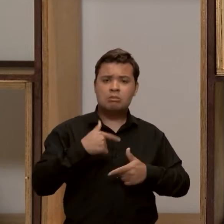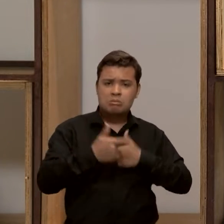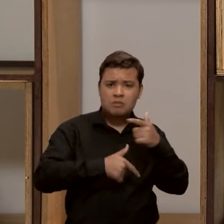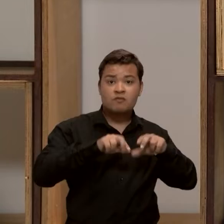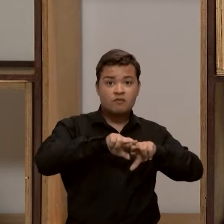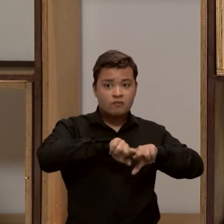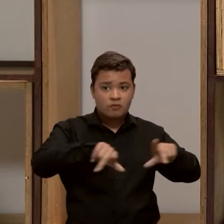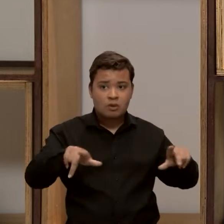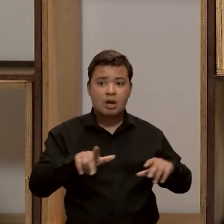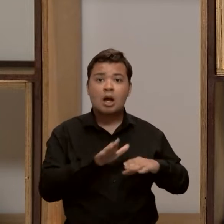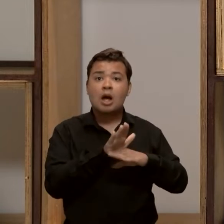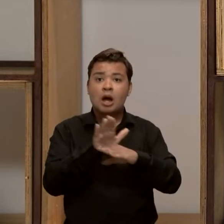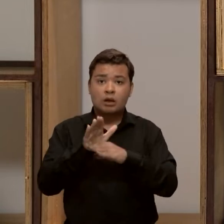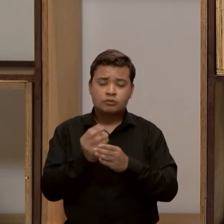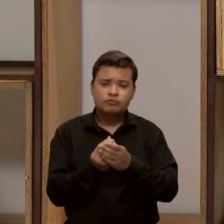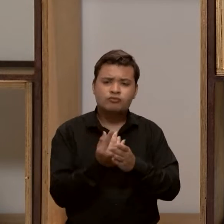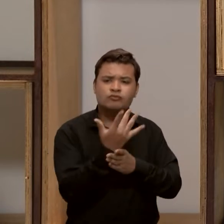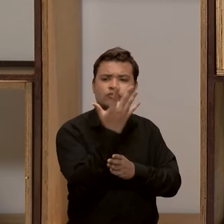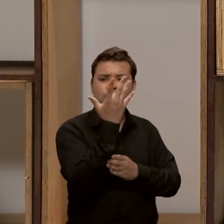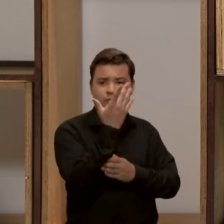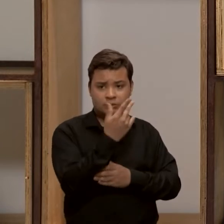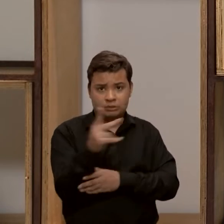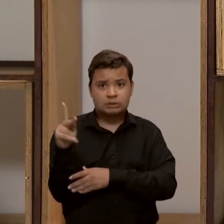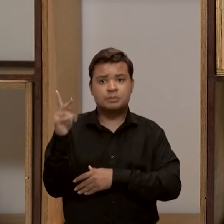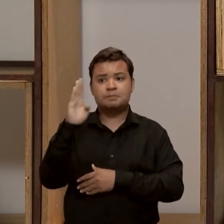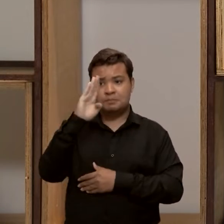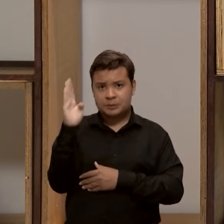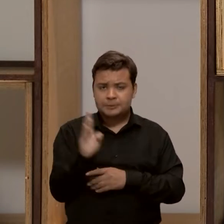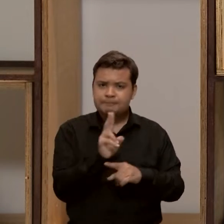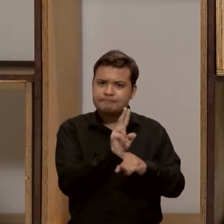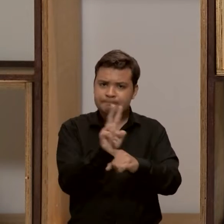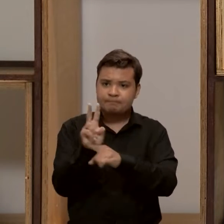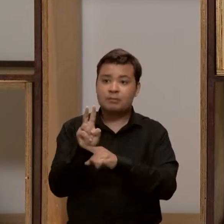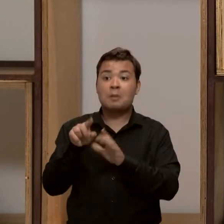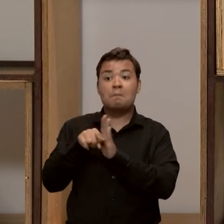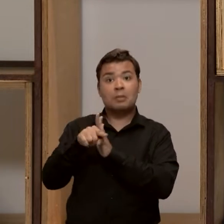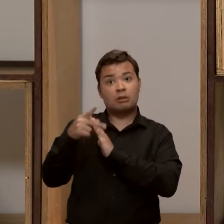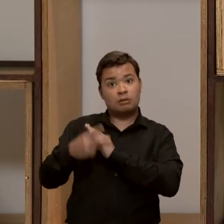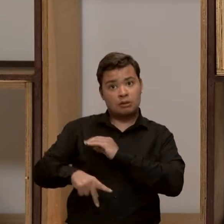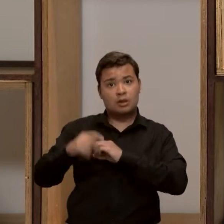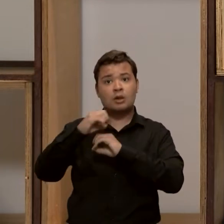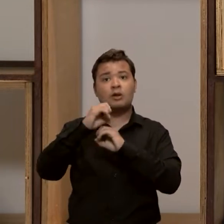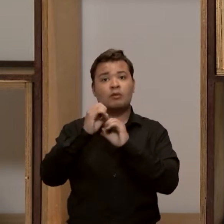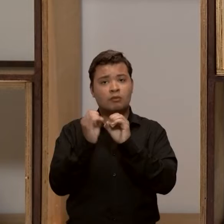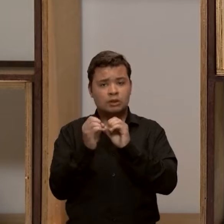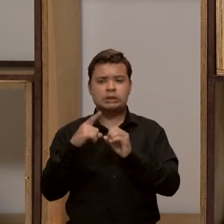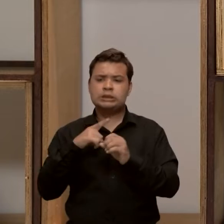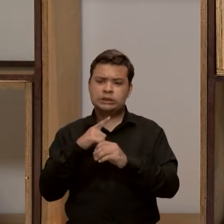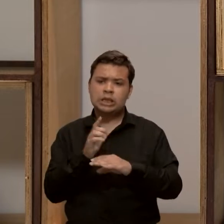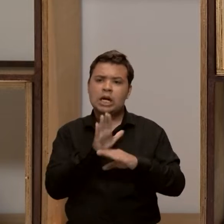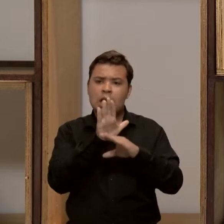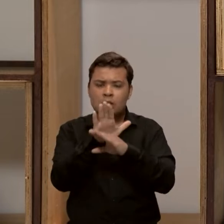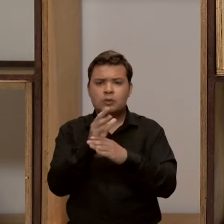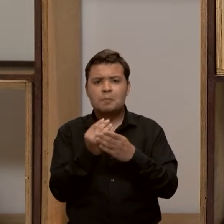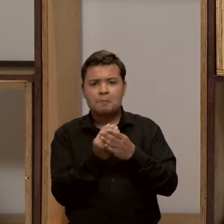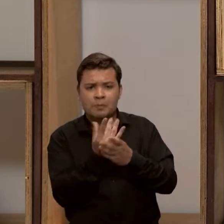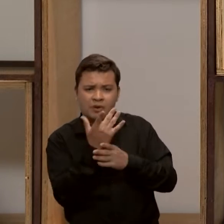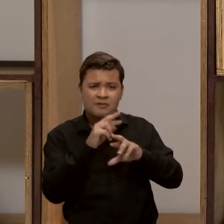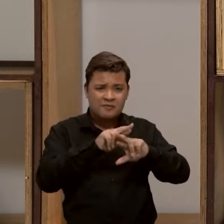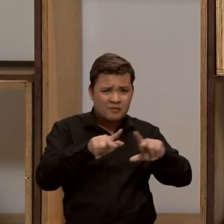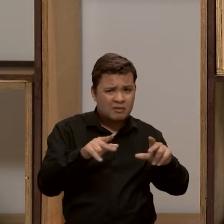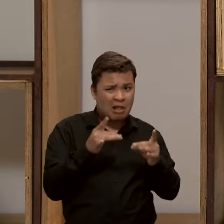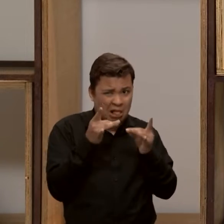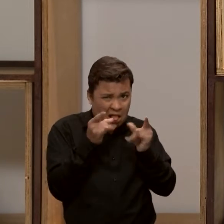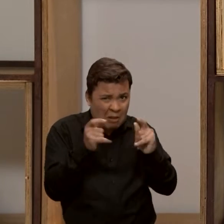na preservação da flora brasileira. Uma pesquisa feita aqui na UFG ajuda a identificar plantas que estão ameaçadas